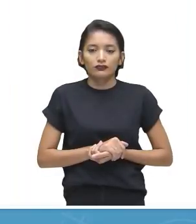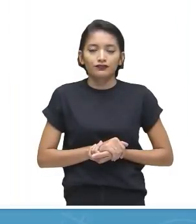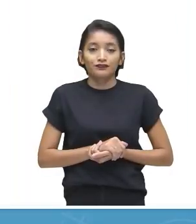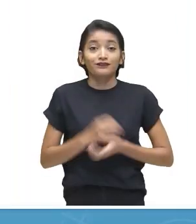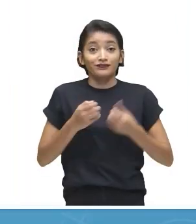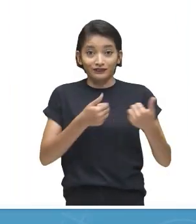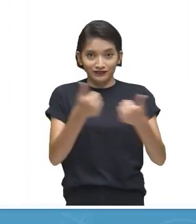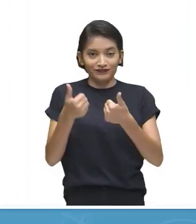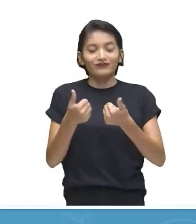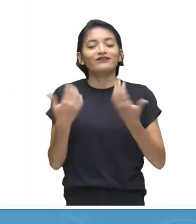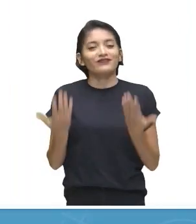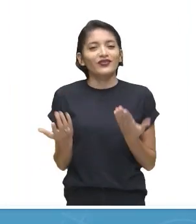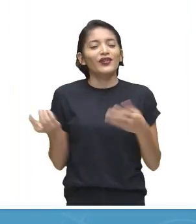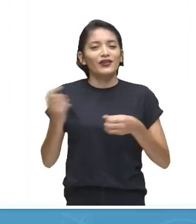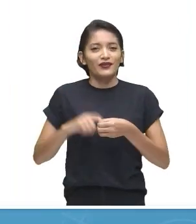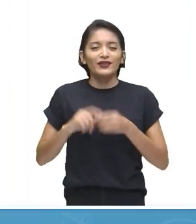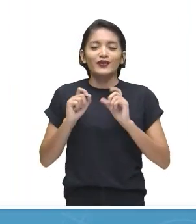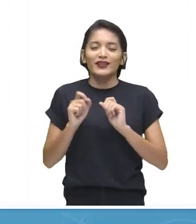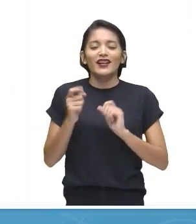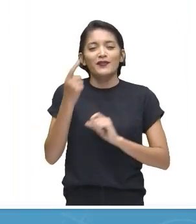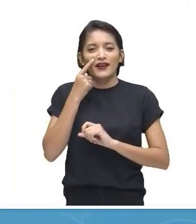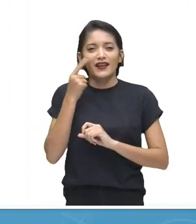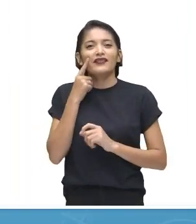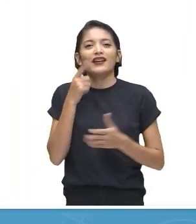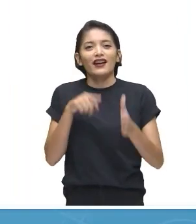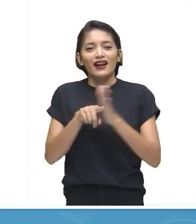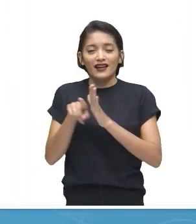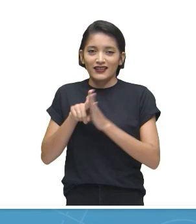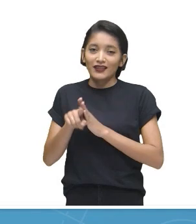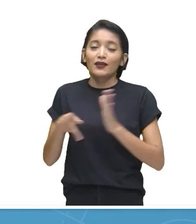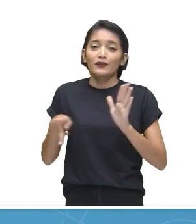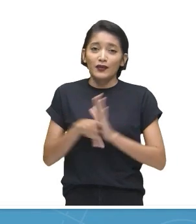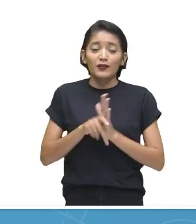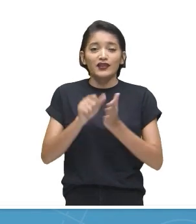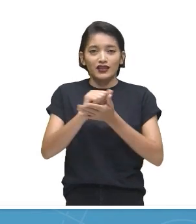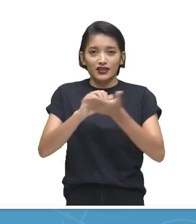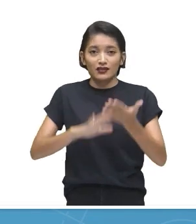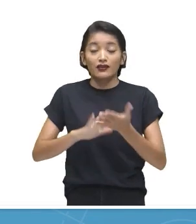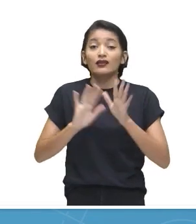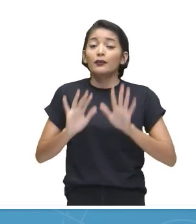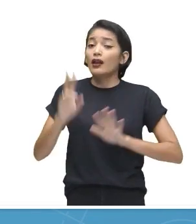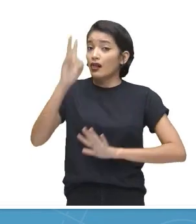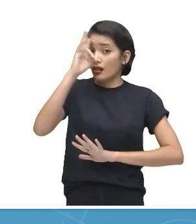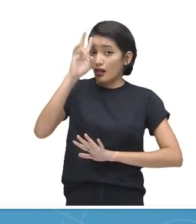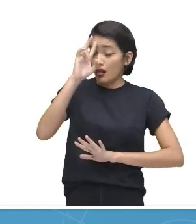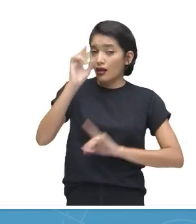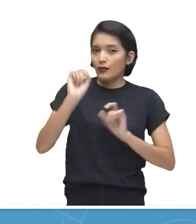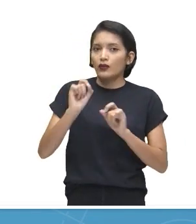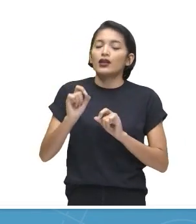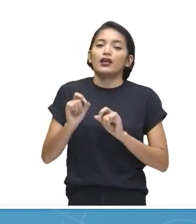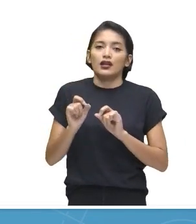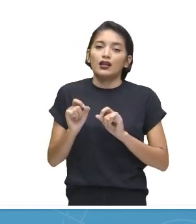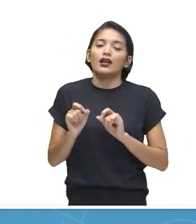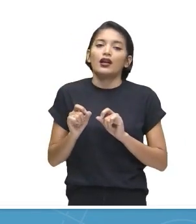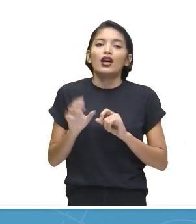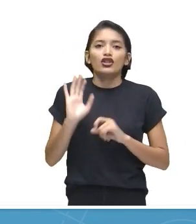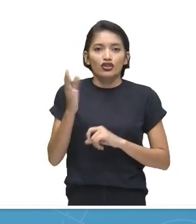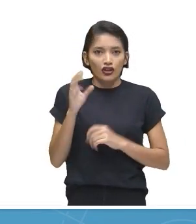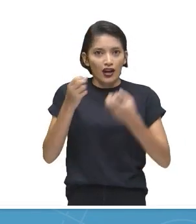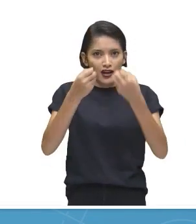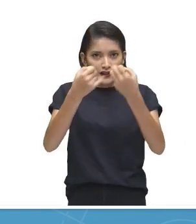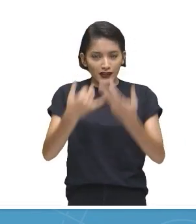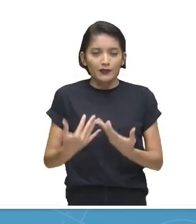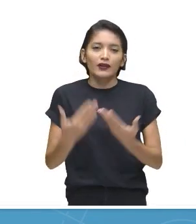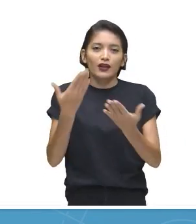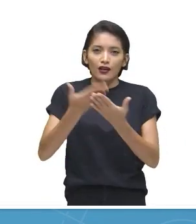Muito bem, estamos de volta agora para resolver as nossas questões aí da nossa DLI. Só lembrando, né, que a aula é de ciências, tá? Eu falei lá no comecinho da